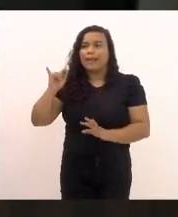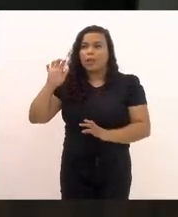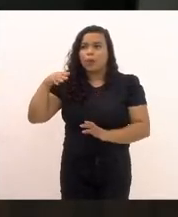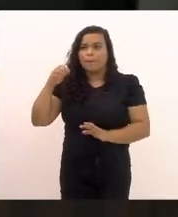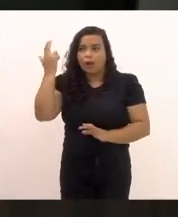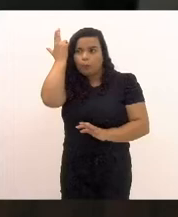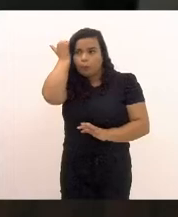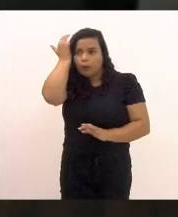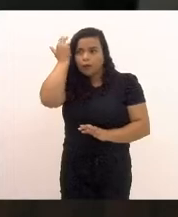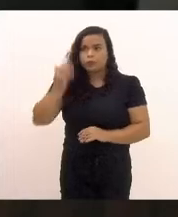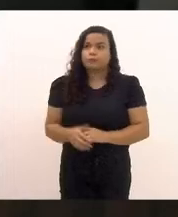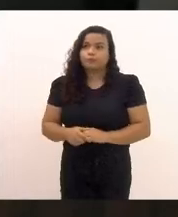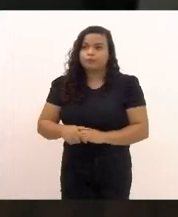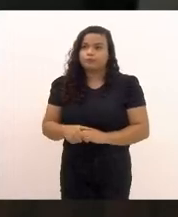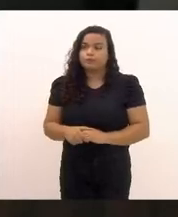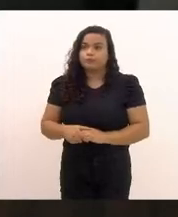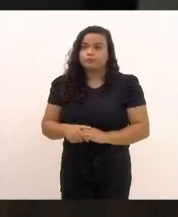Coelho,